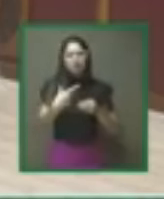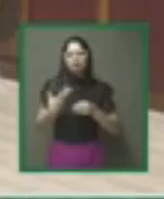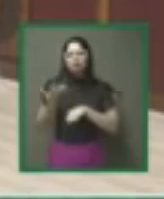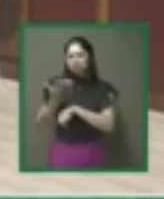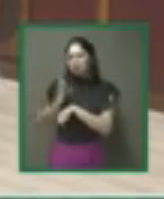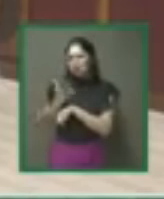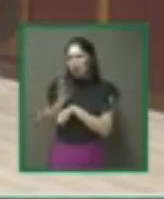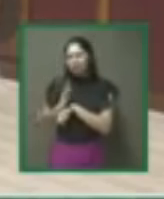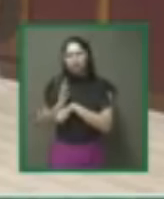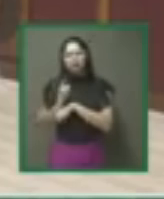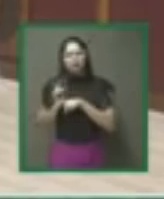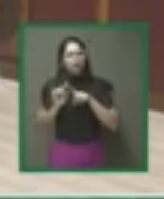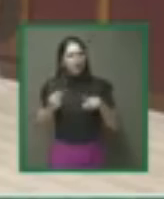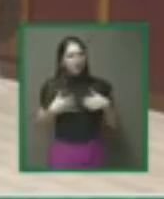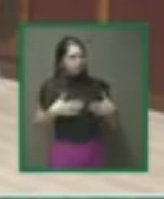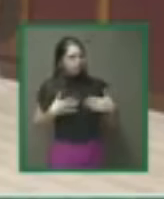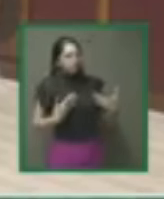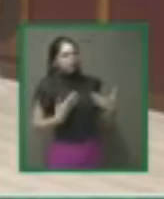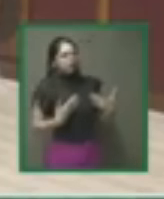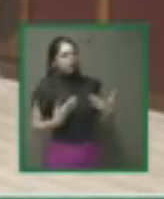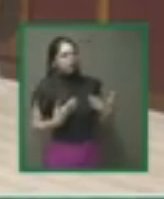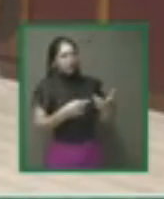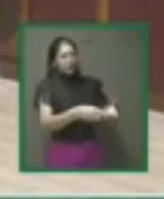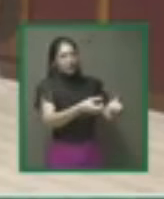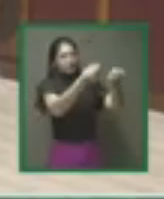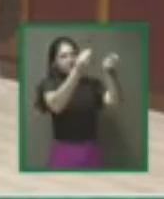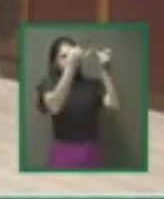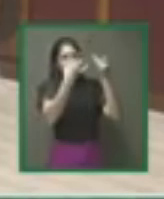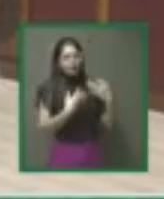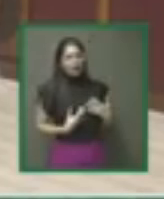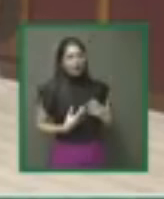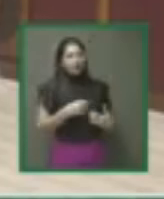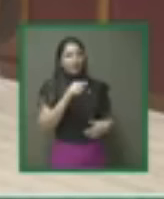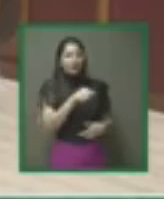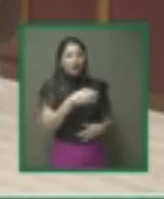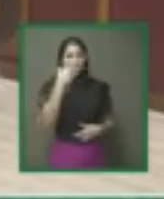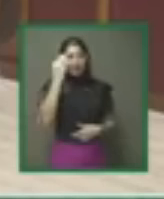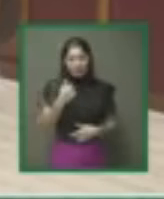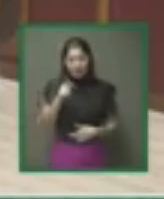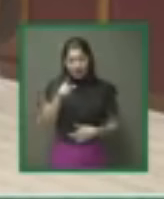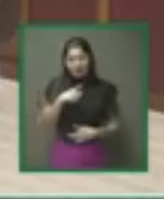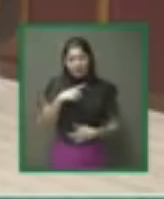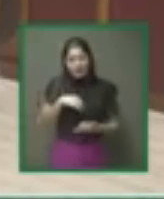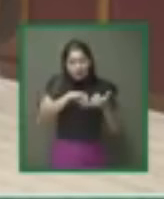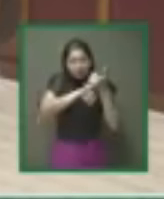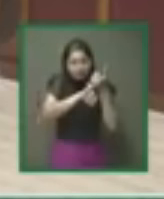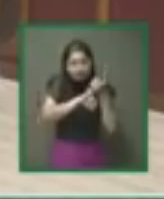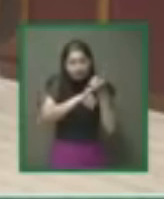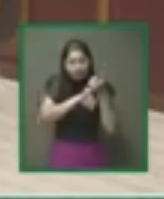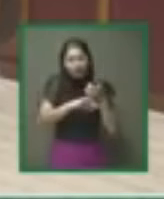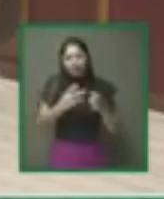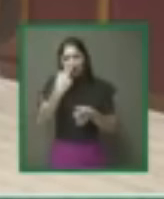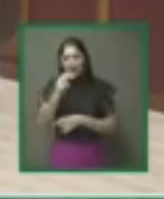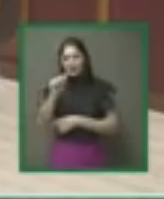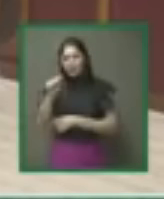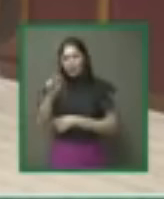estado. E aí ele foi e foi me contar, ele sabia, você sabia que você está sendo traído? Que o Arthur